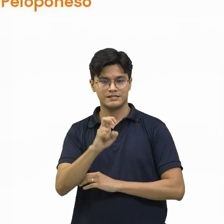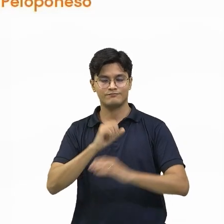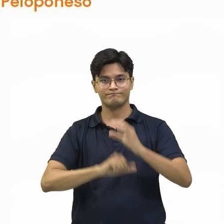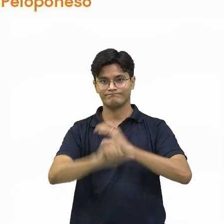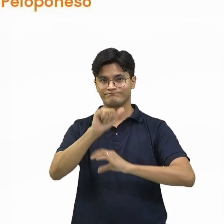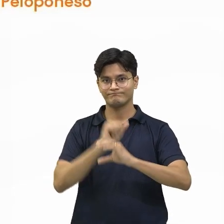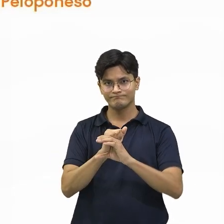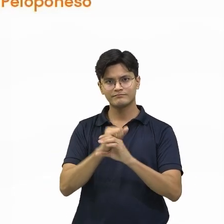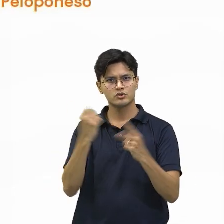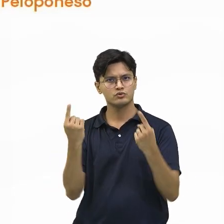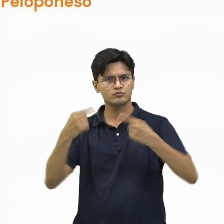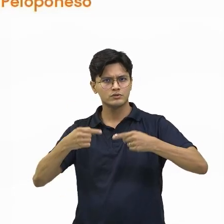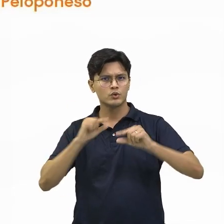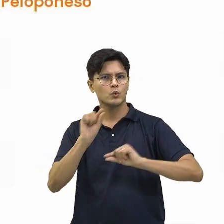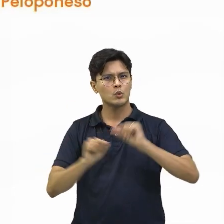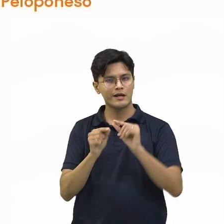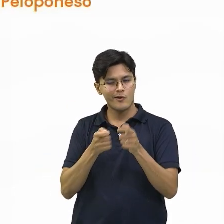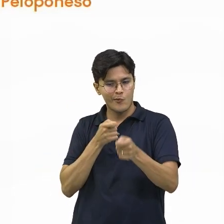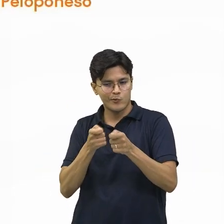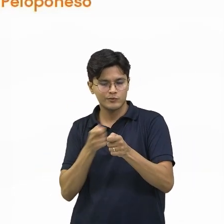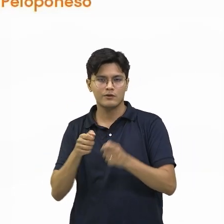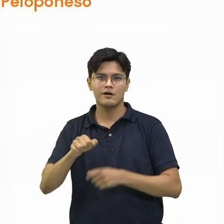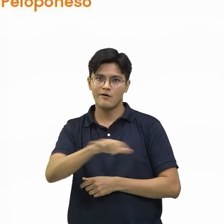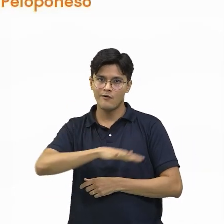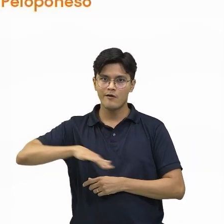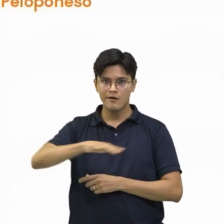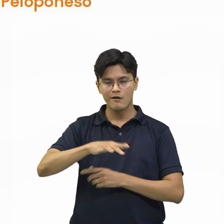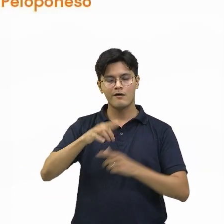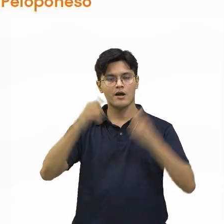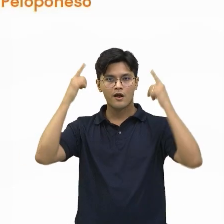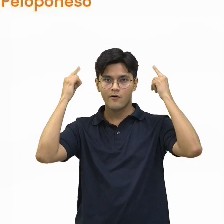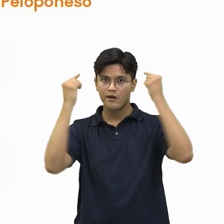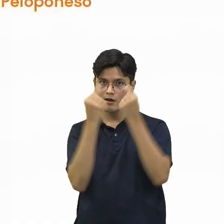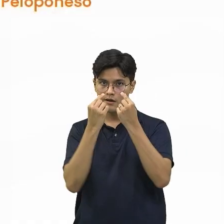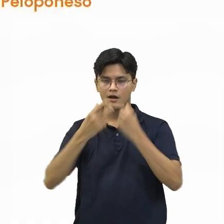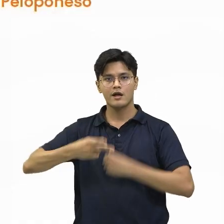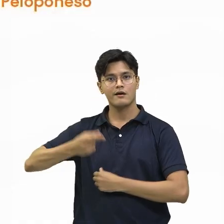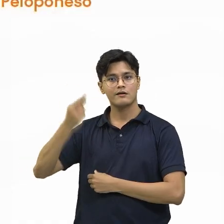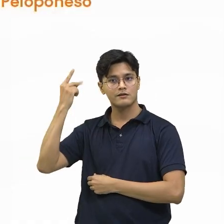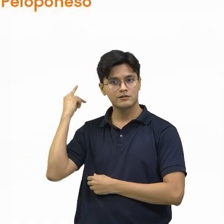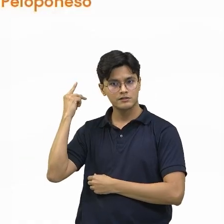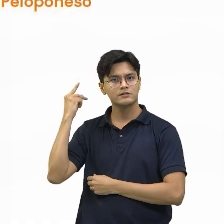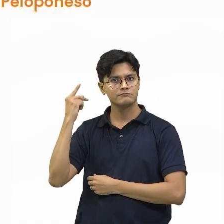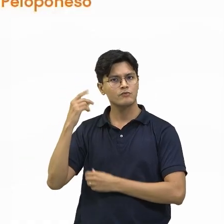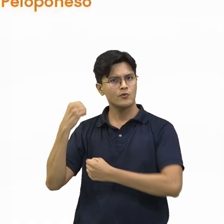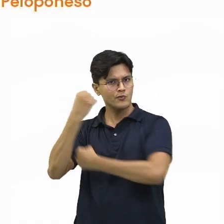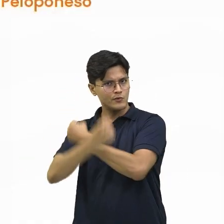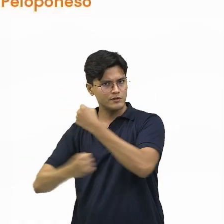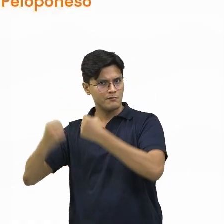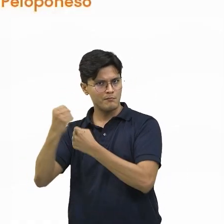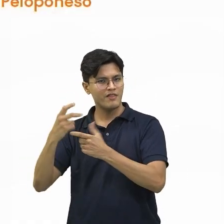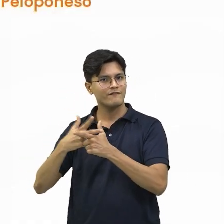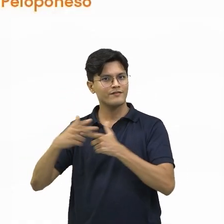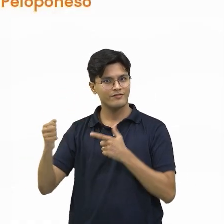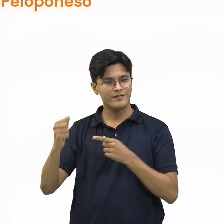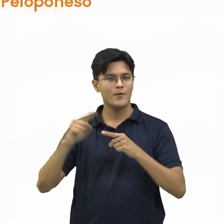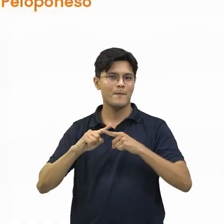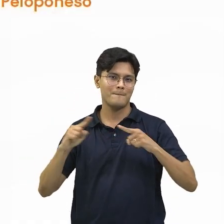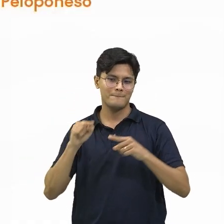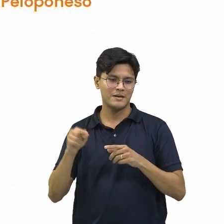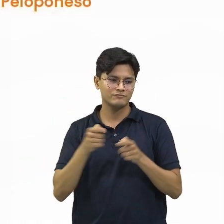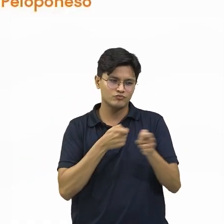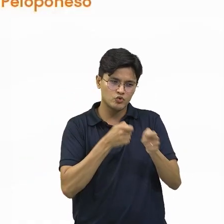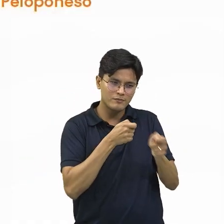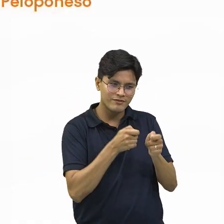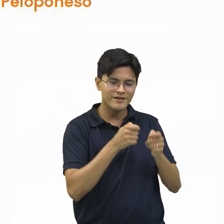território da Grécia Antiga. A guerra ela foi vencida por Esparta, mas seu domínio sobre a Grécia não durou muito tempo.